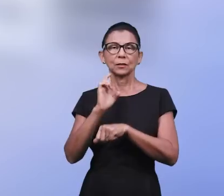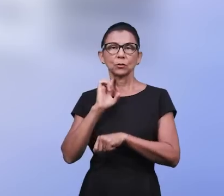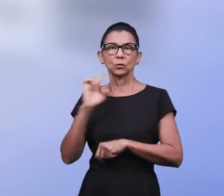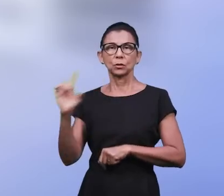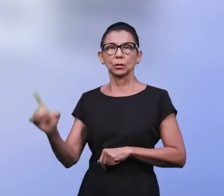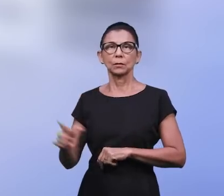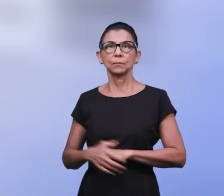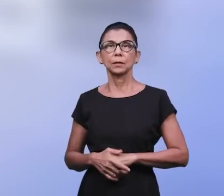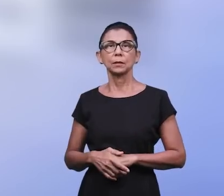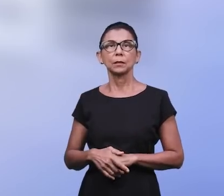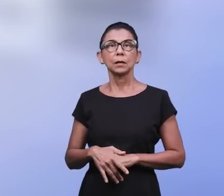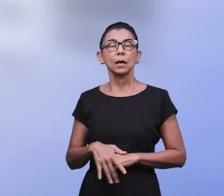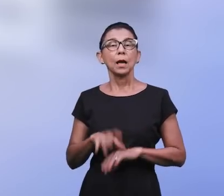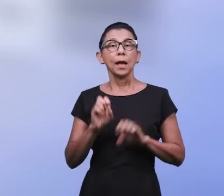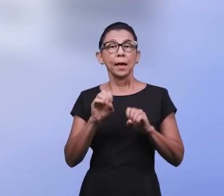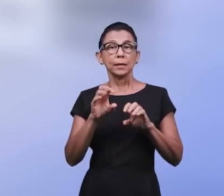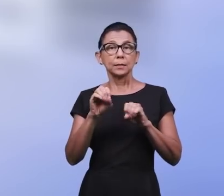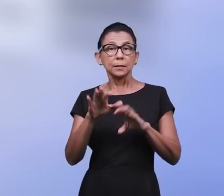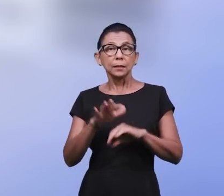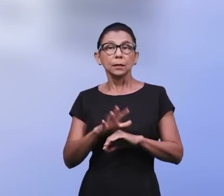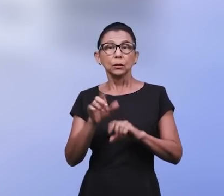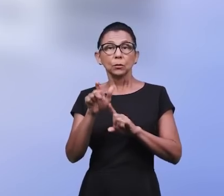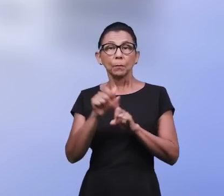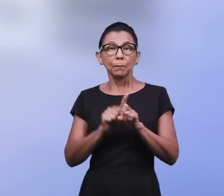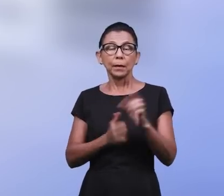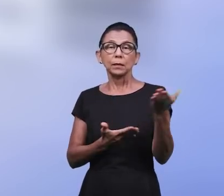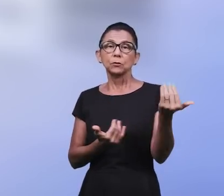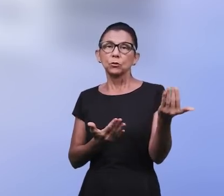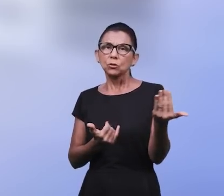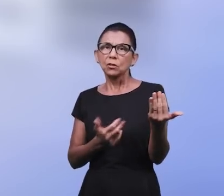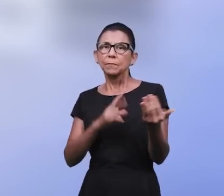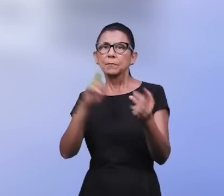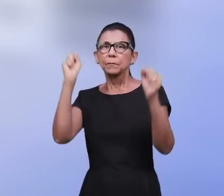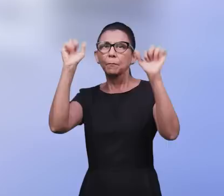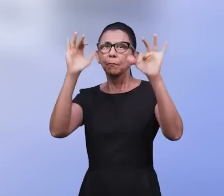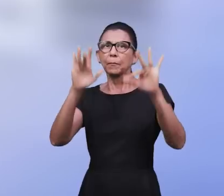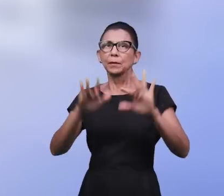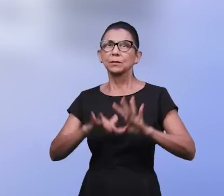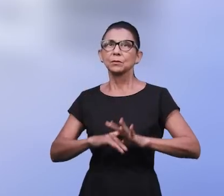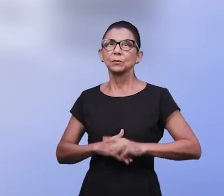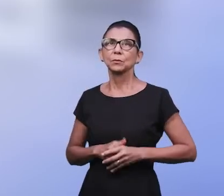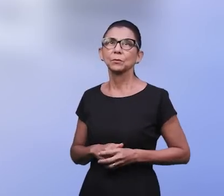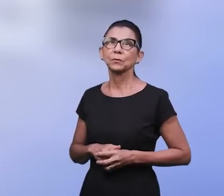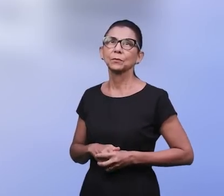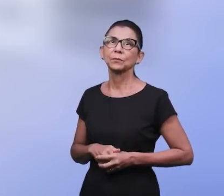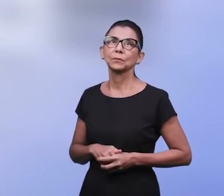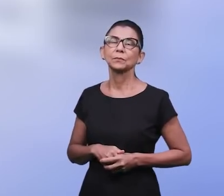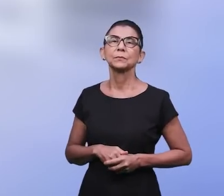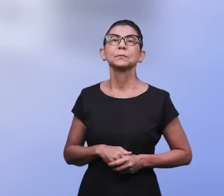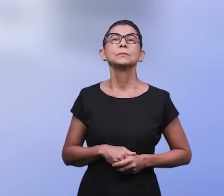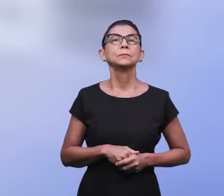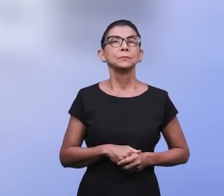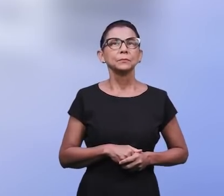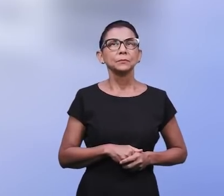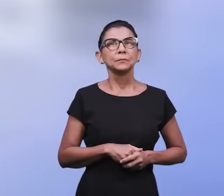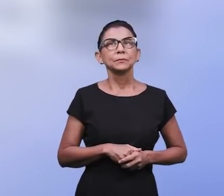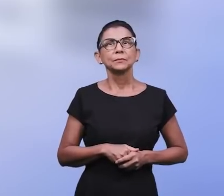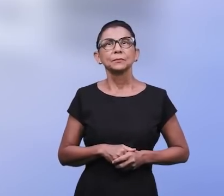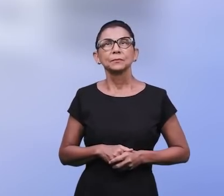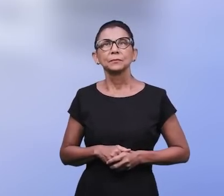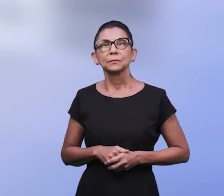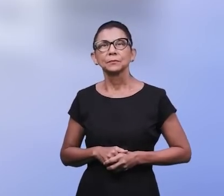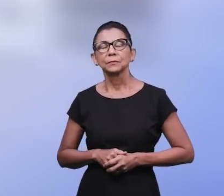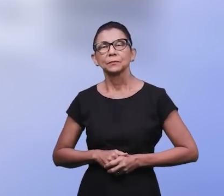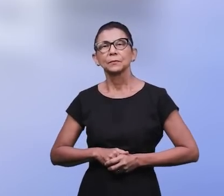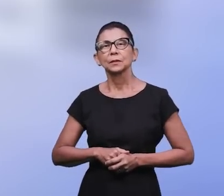de encerramento do mês de jovens, onde o Senhor operou grandemente. Onde o Senhor também visitou grandemente o coração dos jovens que